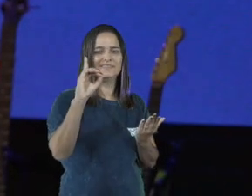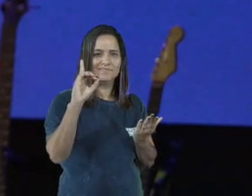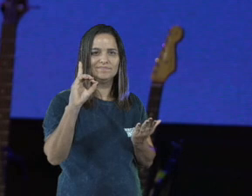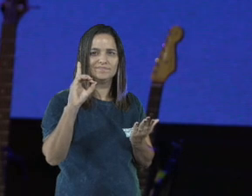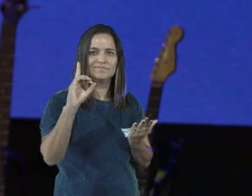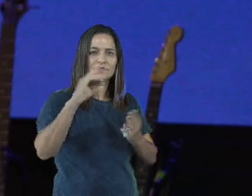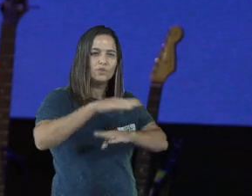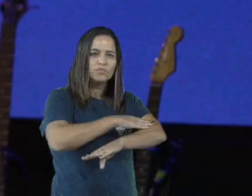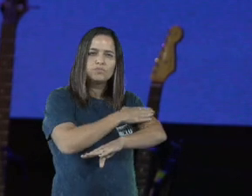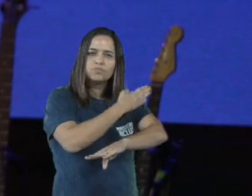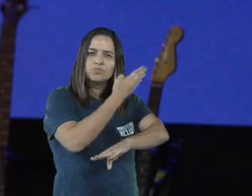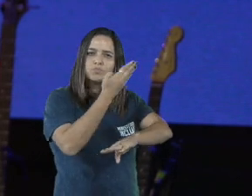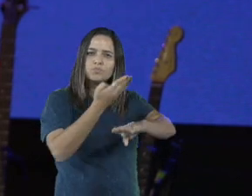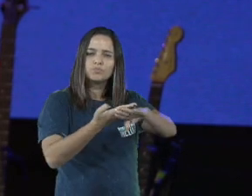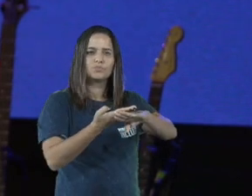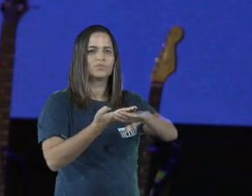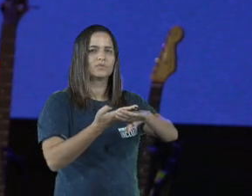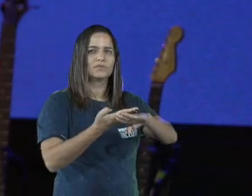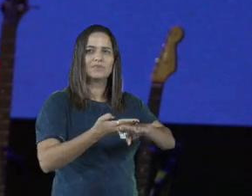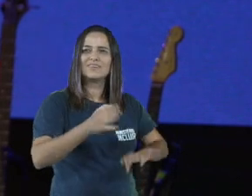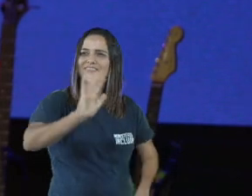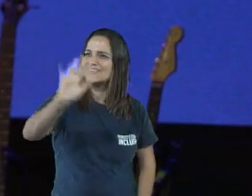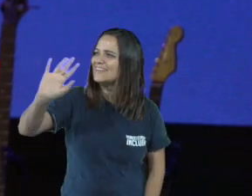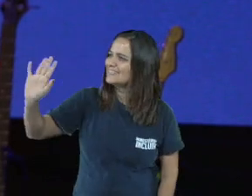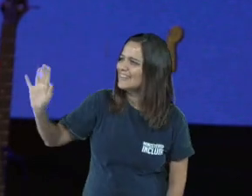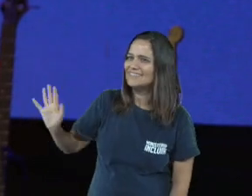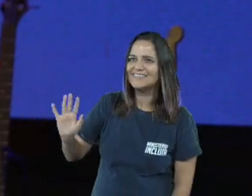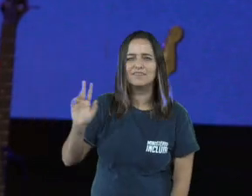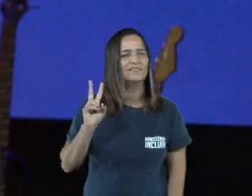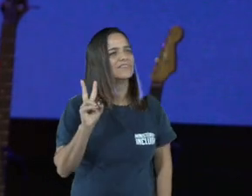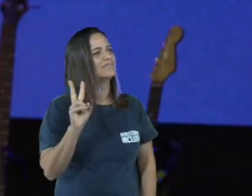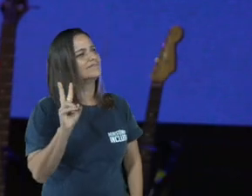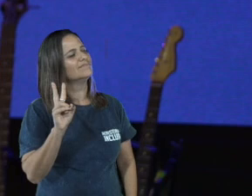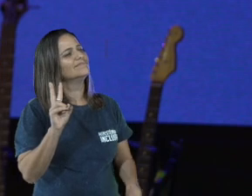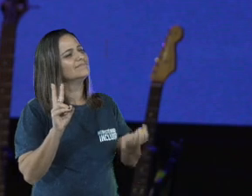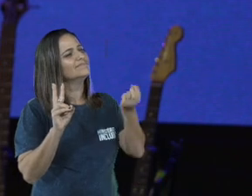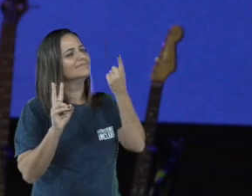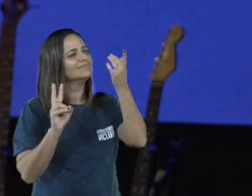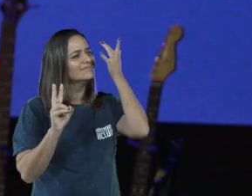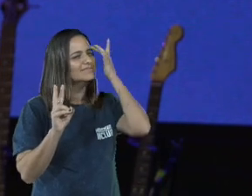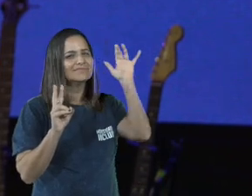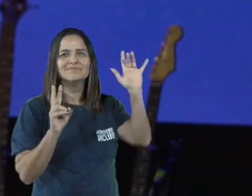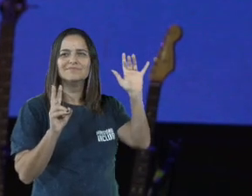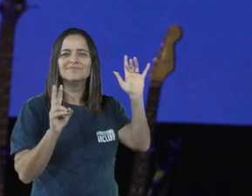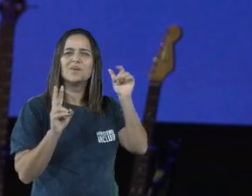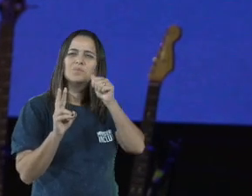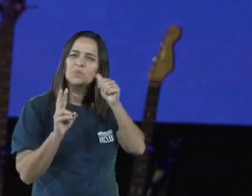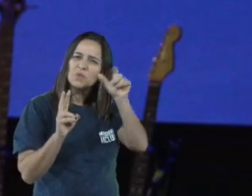todo mundo feliz eu virei para minha mulher a gente mora nesse Casarão aqui eu falei mulher essa mulher aí tem uma coisa que a gente não